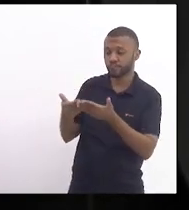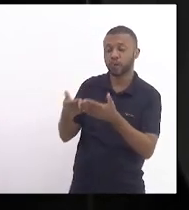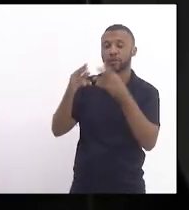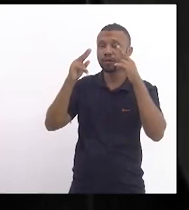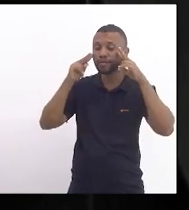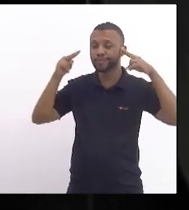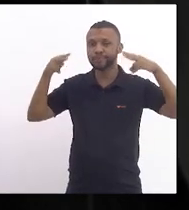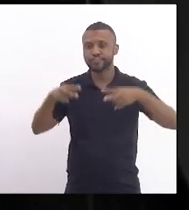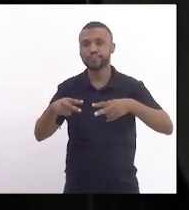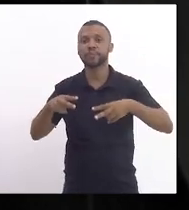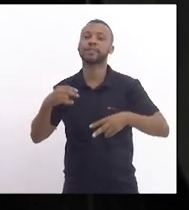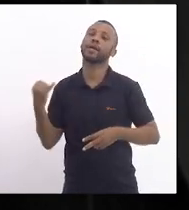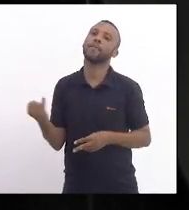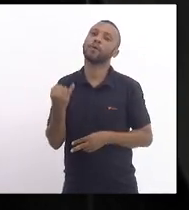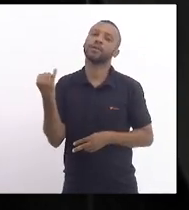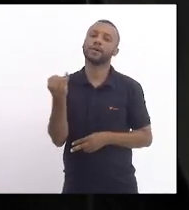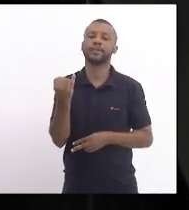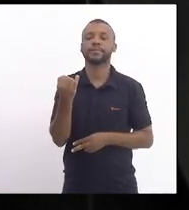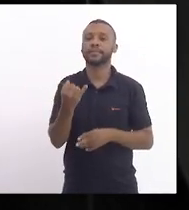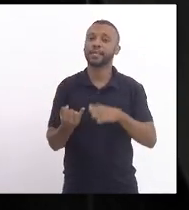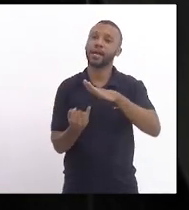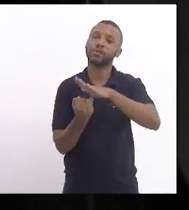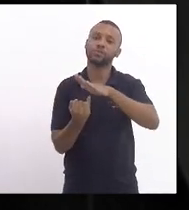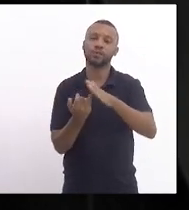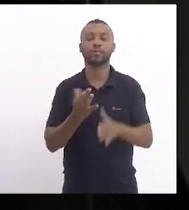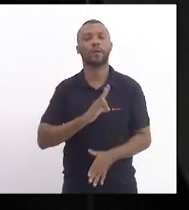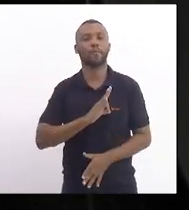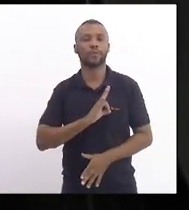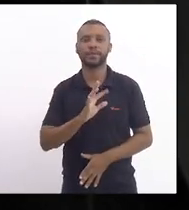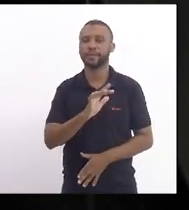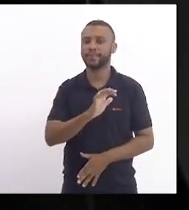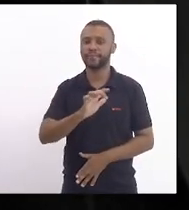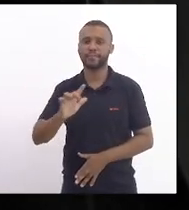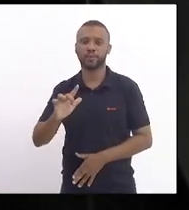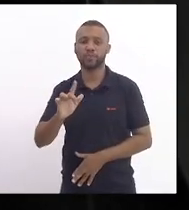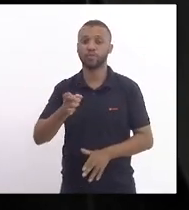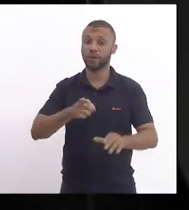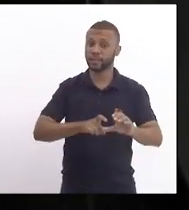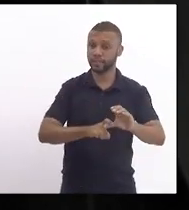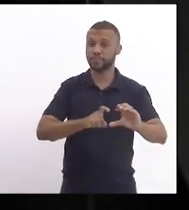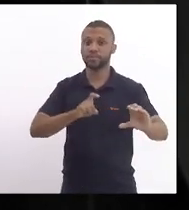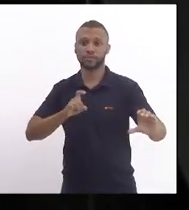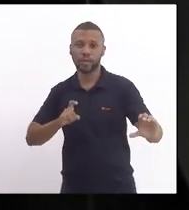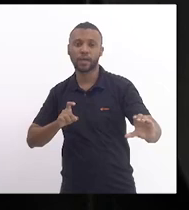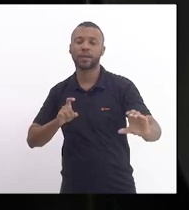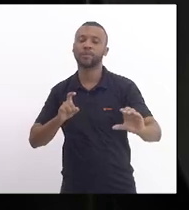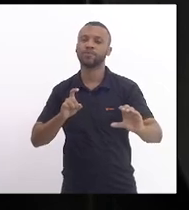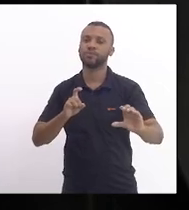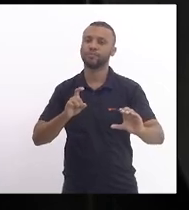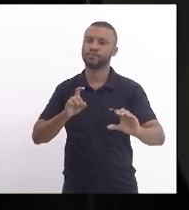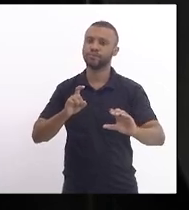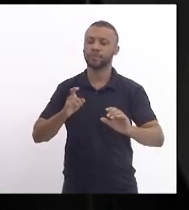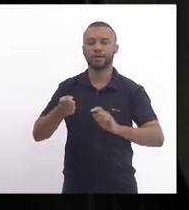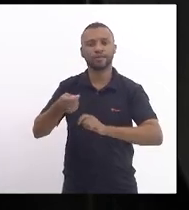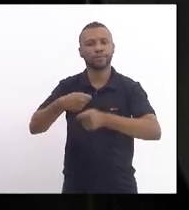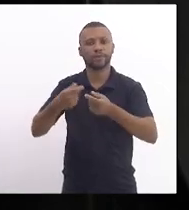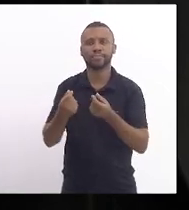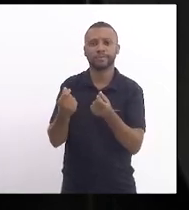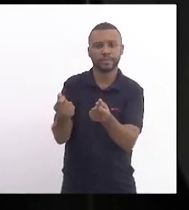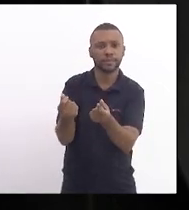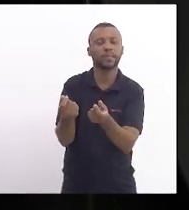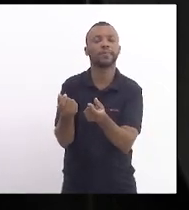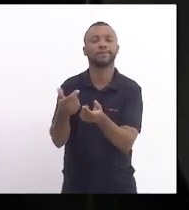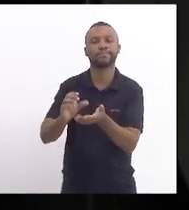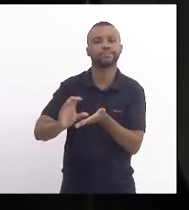reconhecimento da importância da Polícia Civil com uma instituição independente em Qual o teu nome a financeira